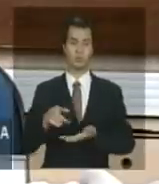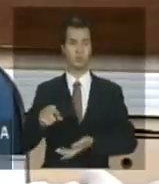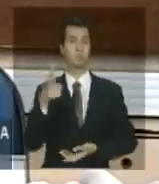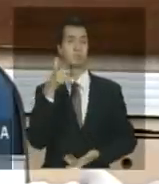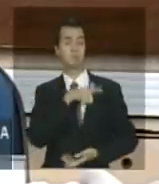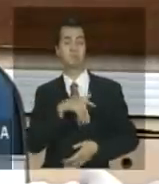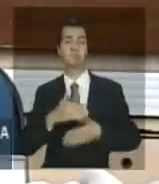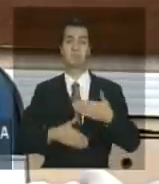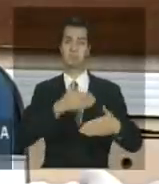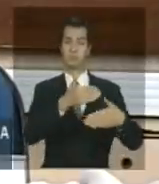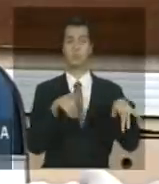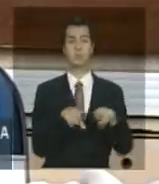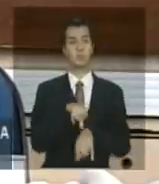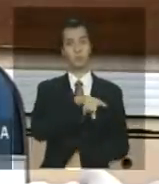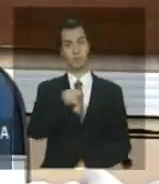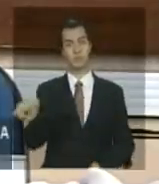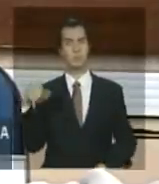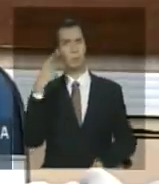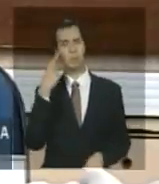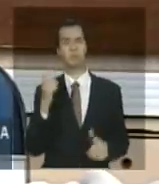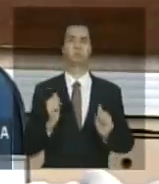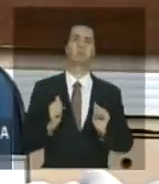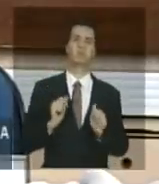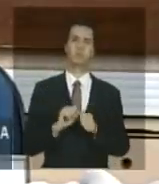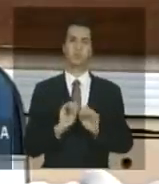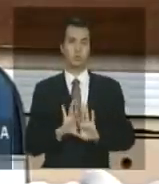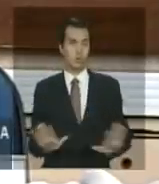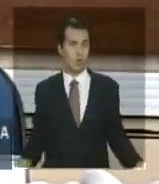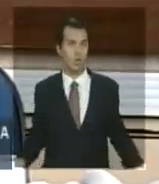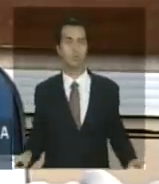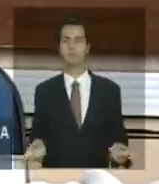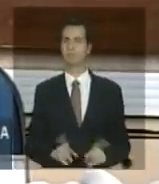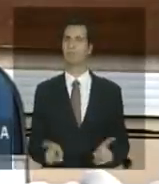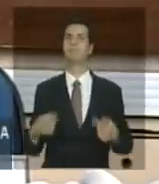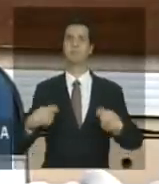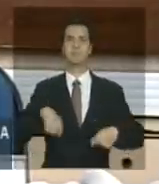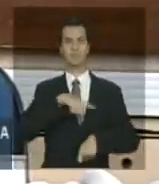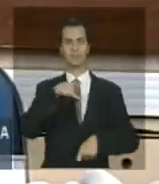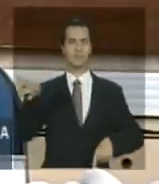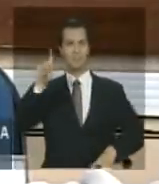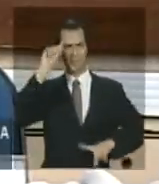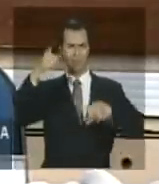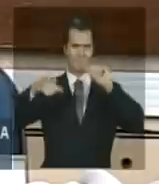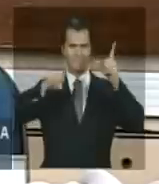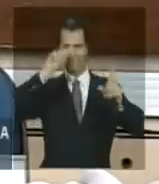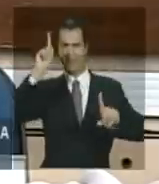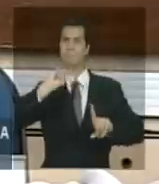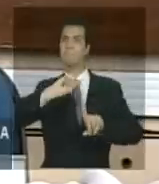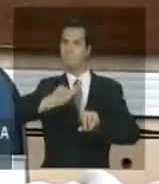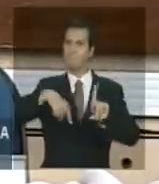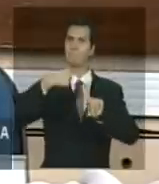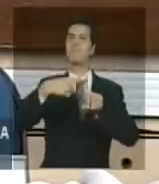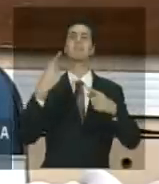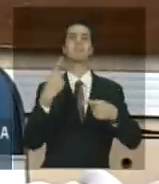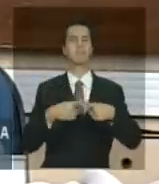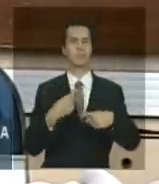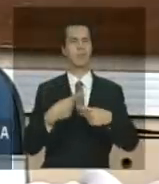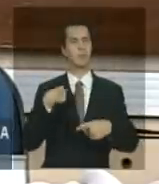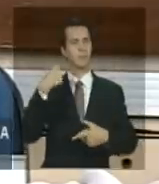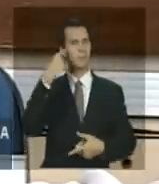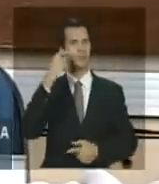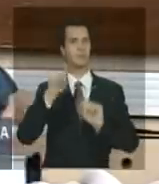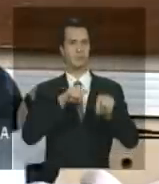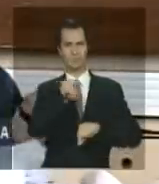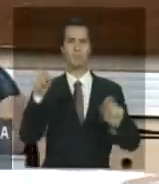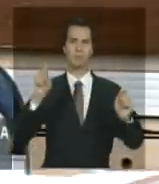que vocês não se contentem com isso, que vocês tentem se superar, porque certamente é possível fazer